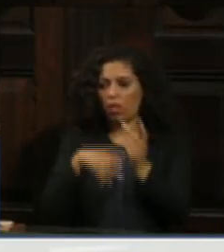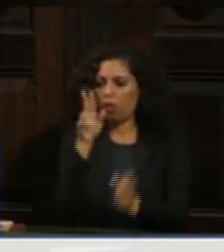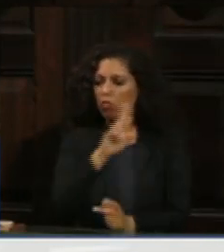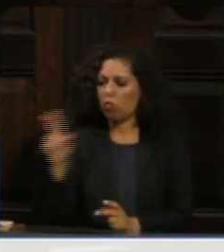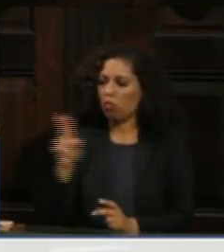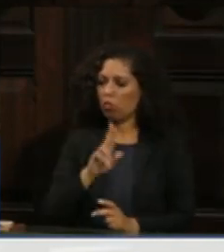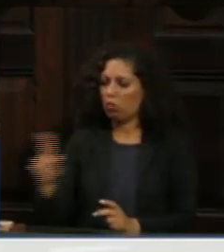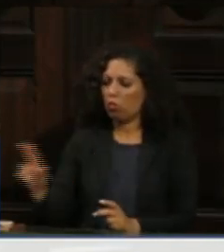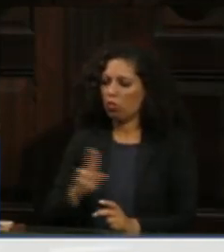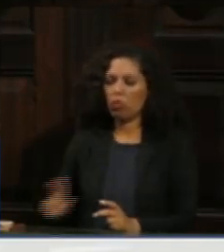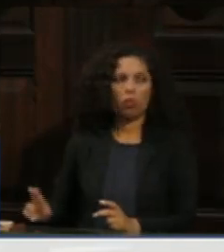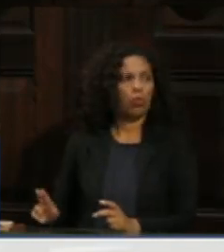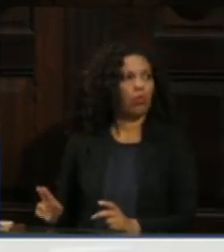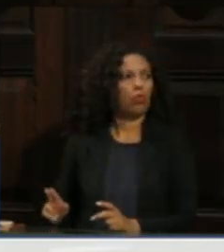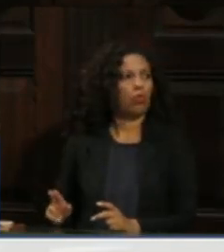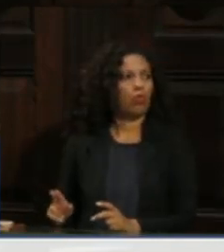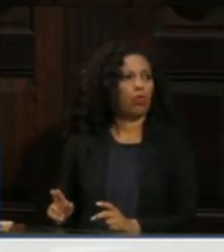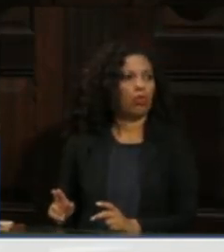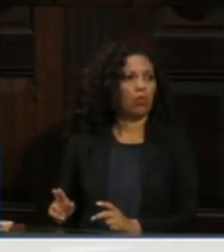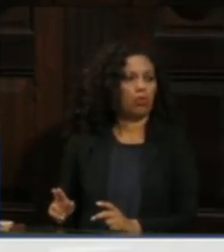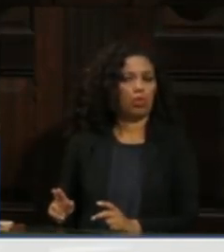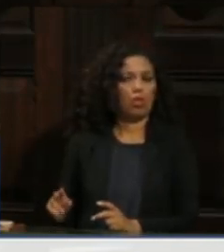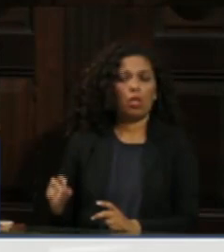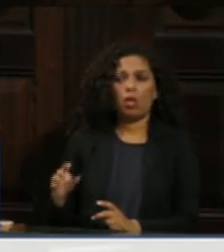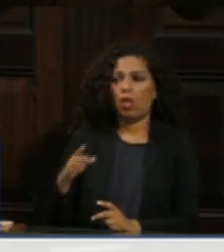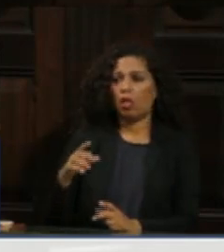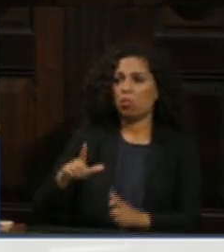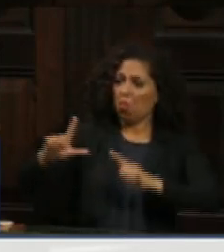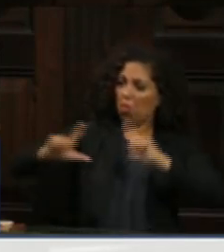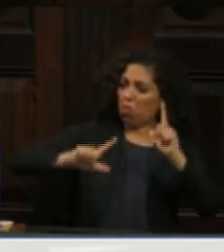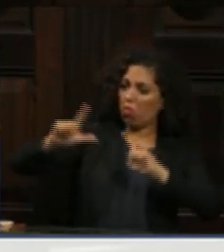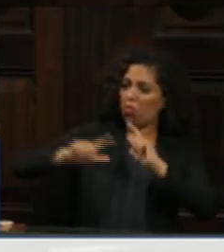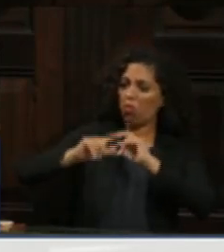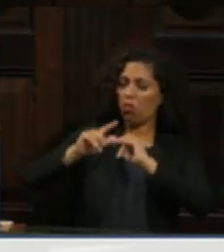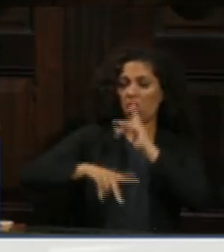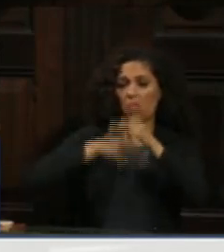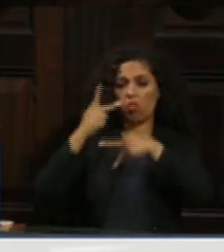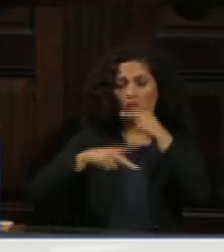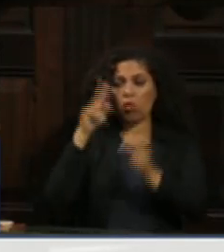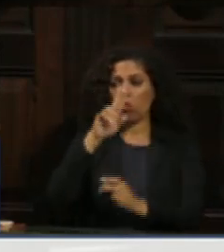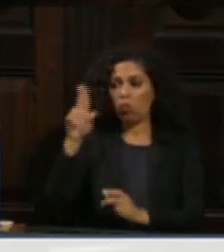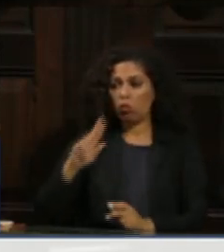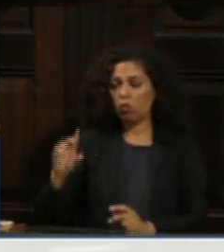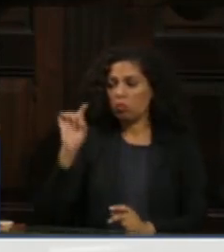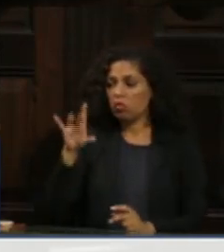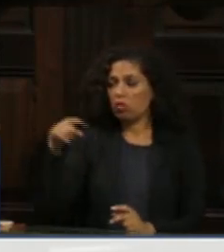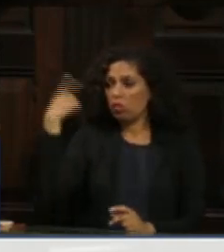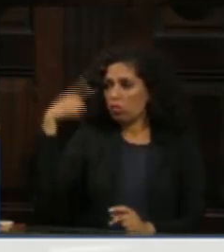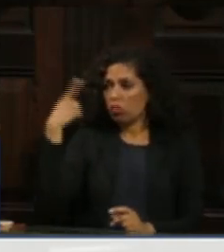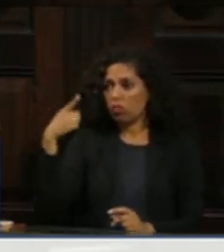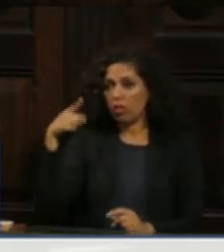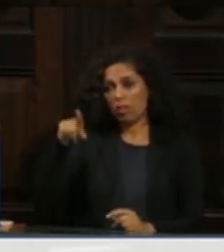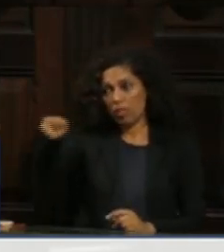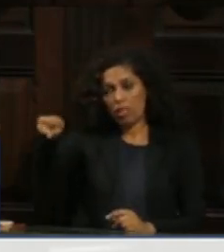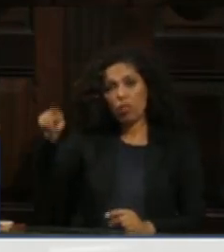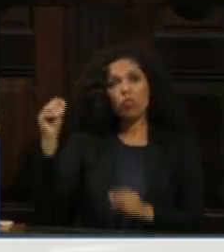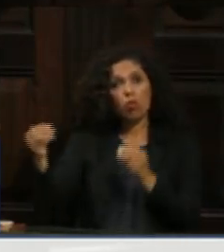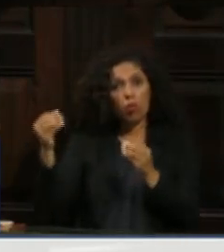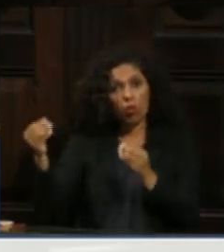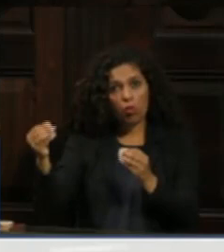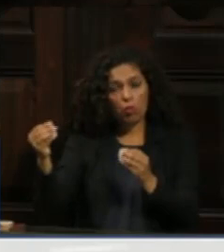lamentavelmente, a vida profissional foi devassada. A vida profissional